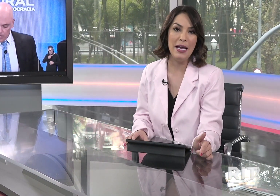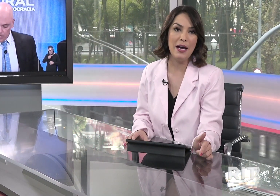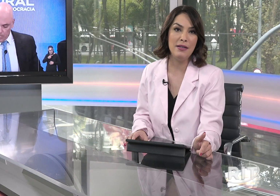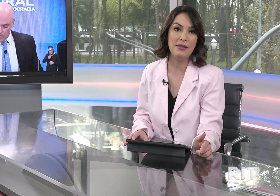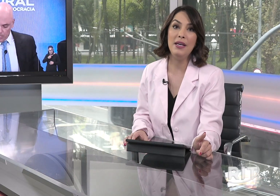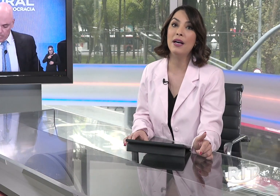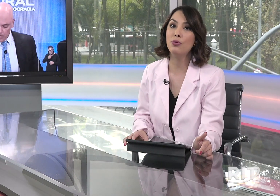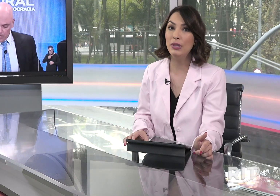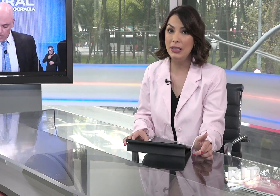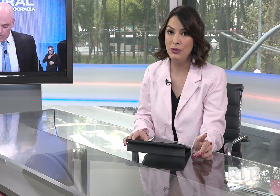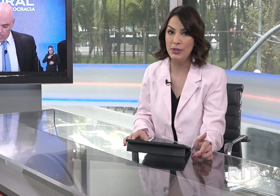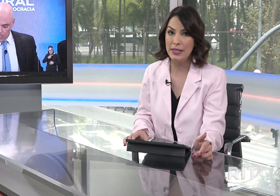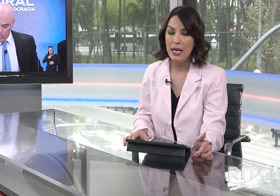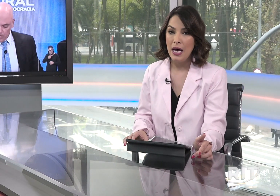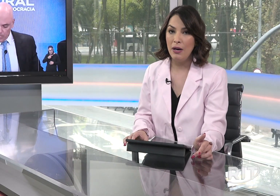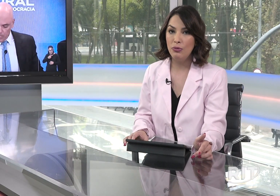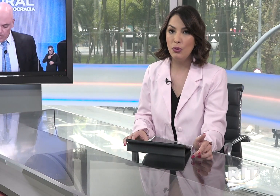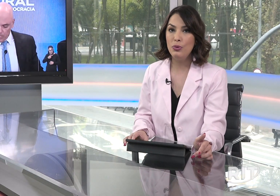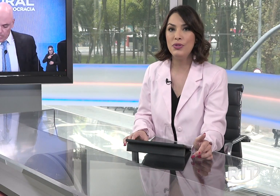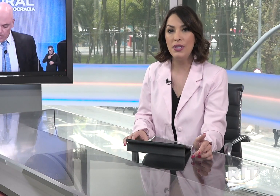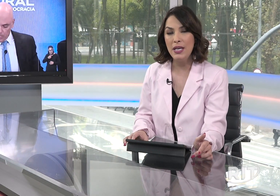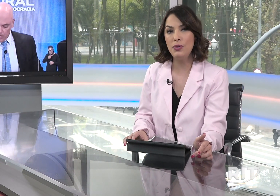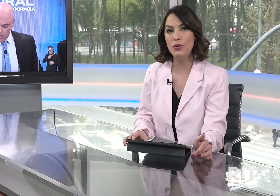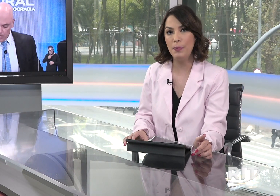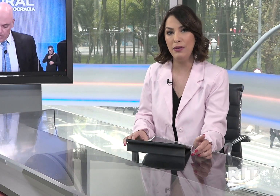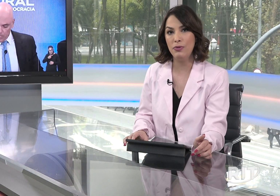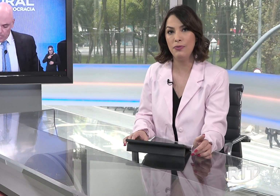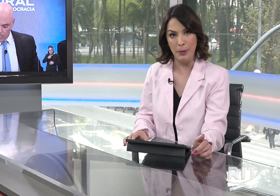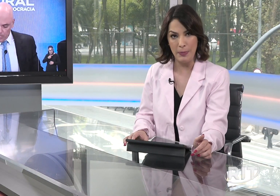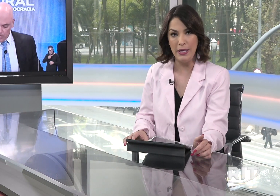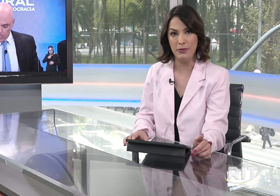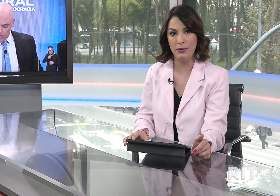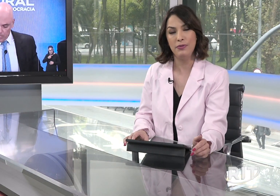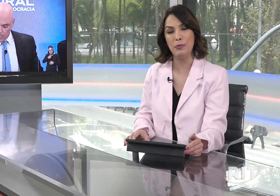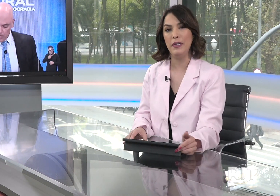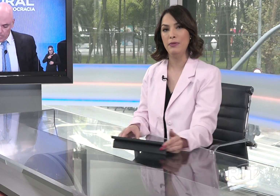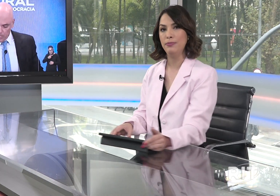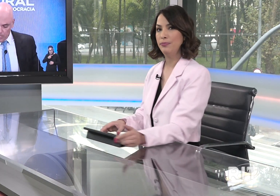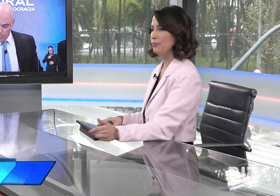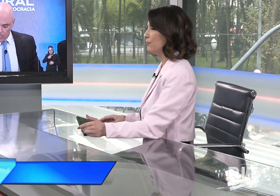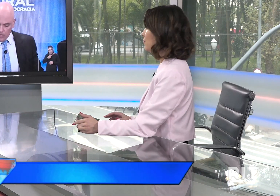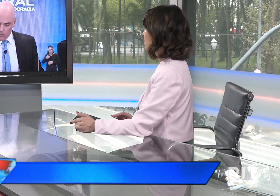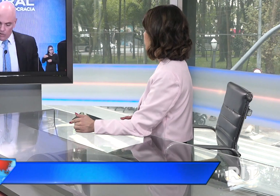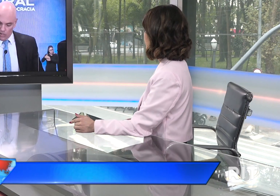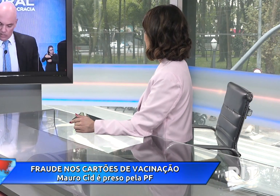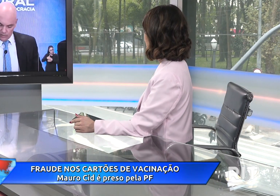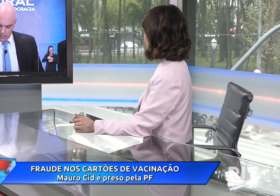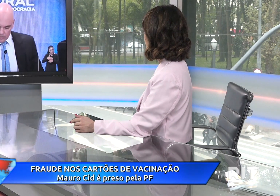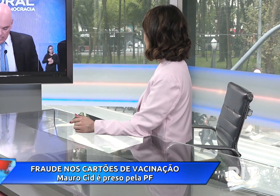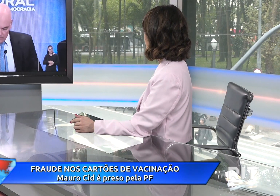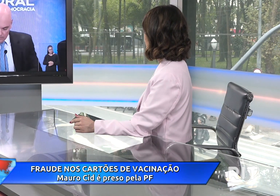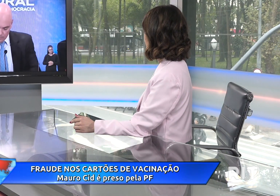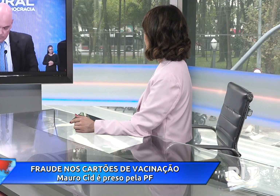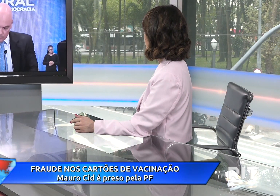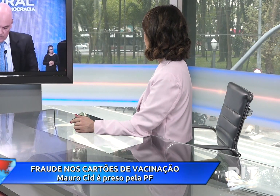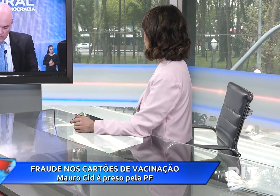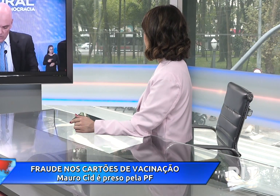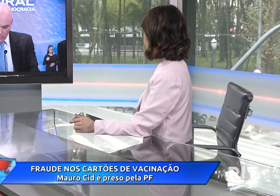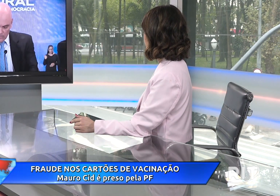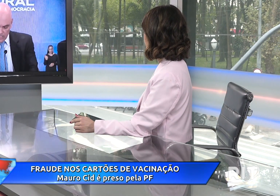familiares e ajudantes ao todo sem suspeitos foram presos vamos ver a operação foi